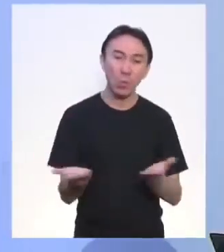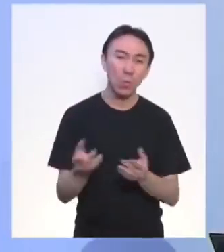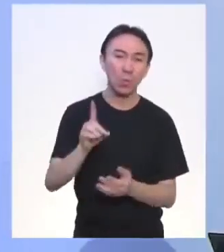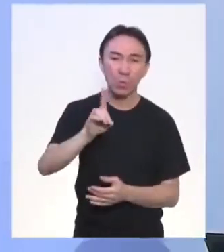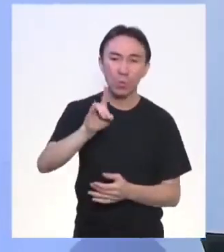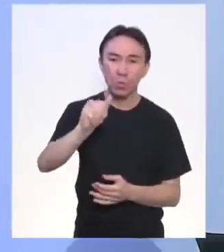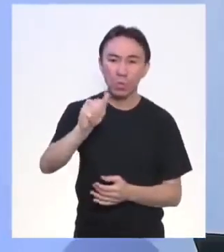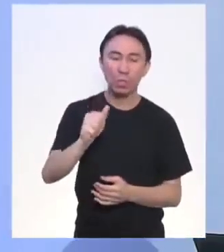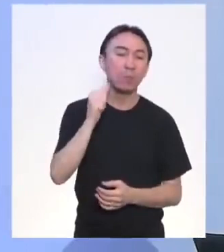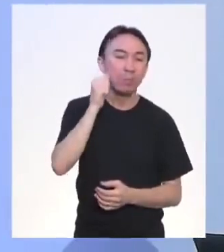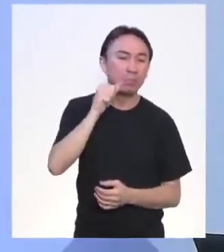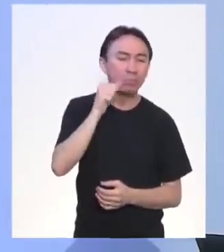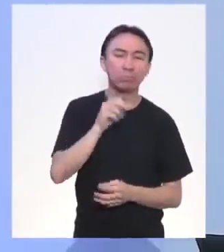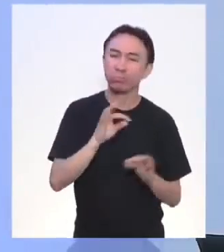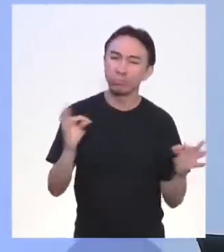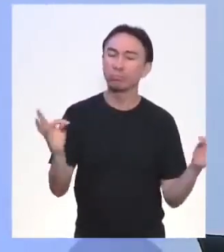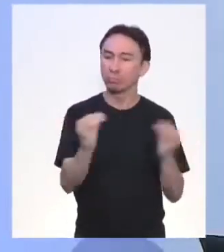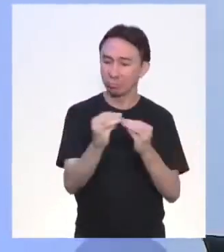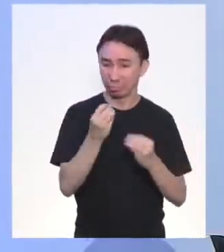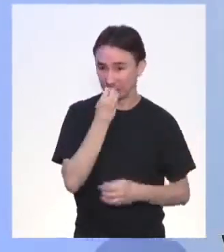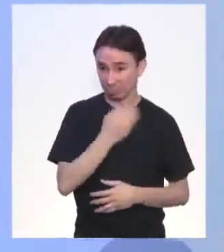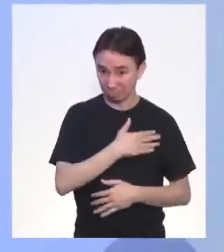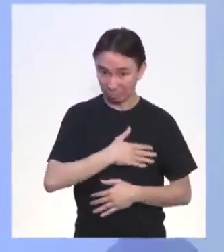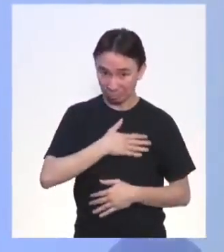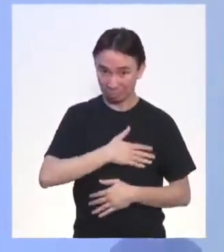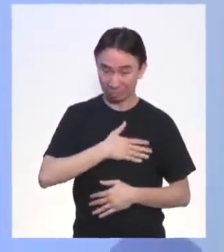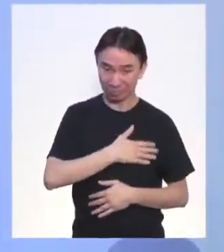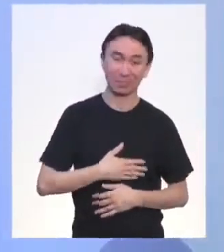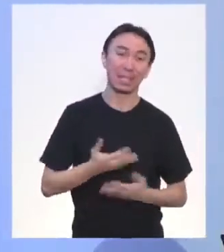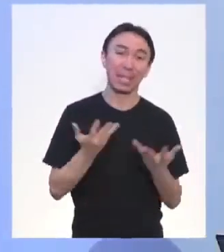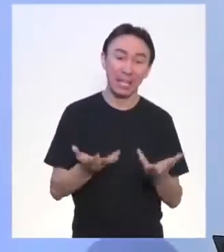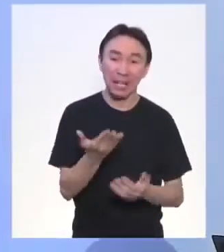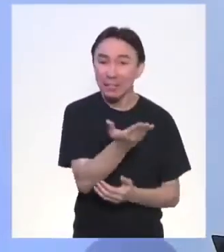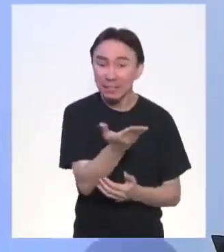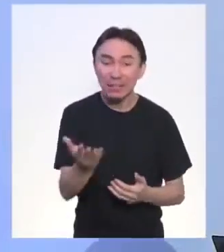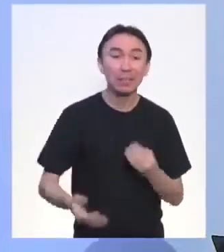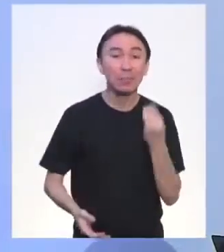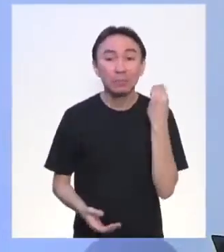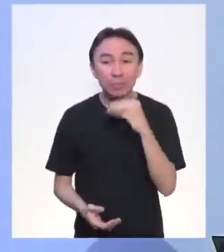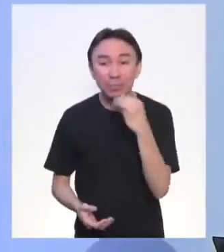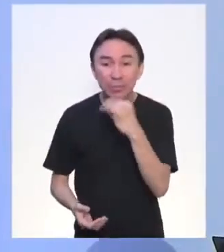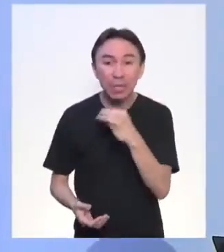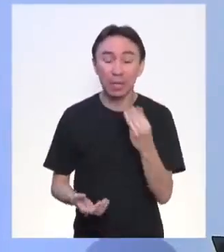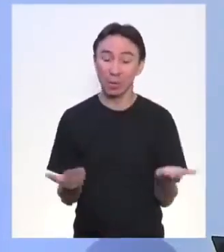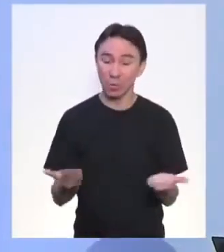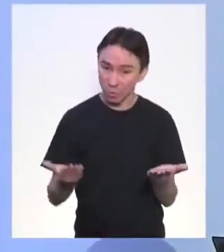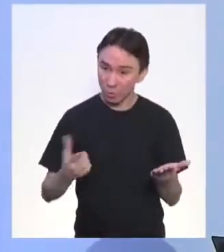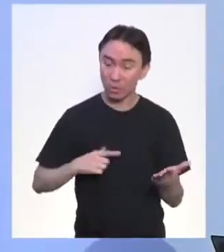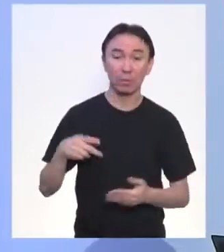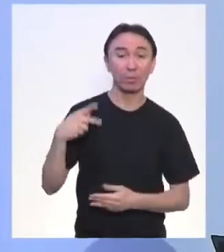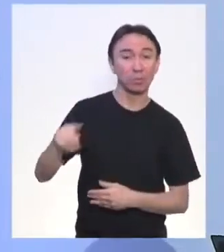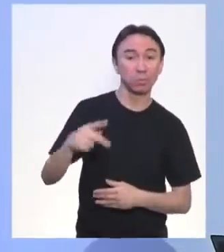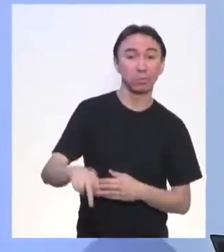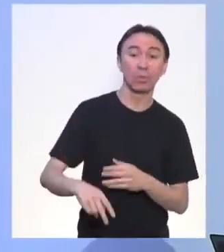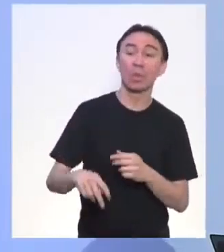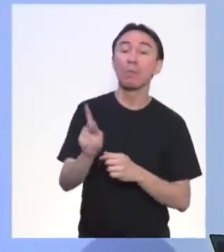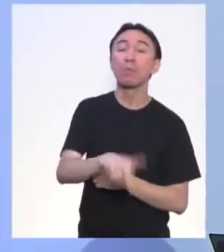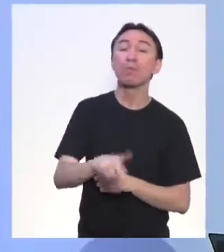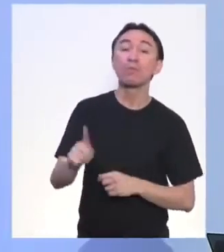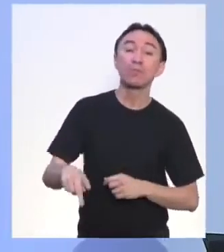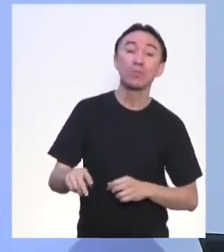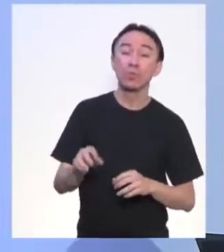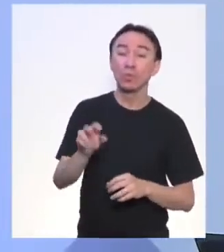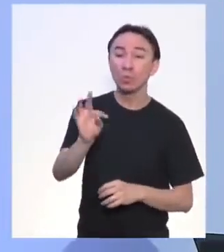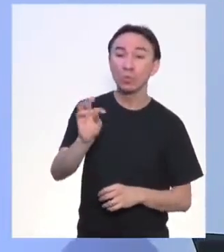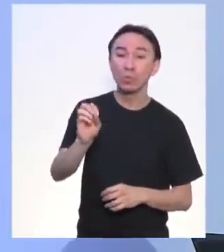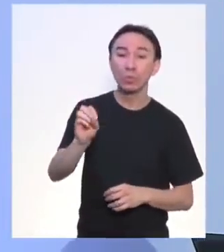nos assistindo e espero que vocês aproveitem. É uma aula do professor Tony, tá? Que eu vou apresentar para vocês. Ele preparou